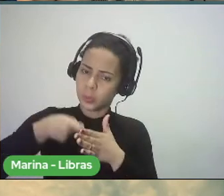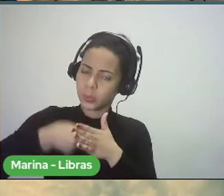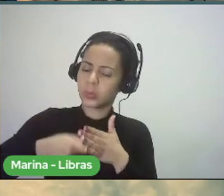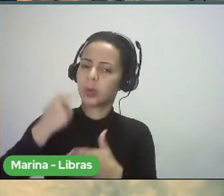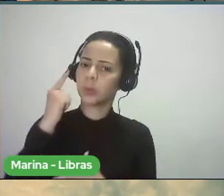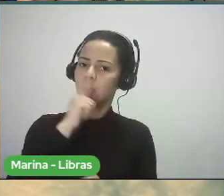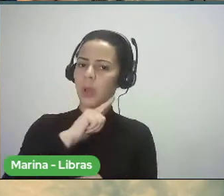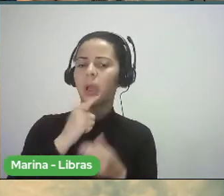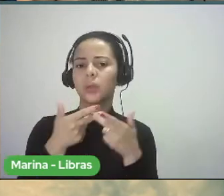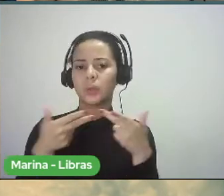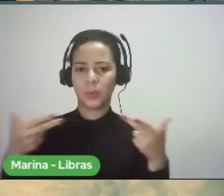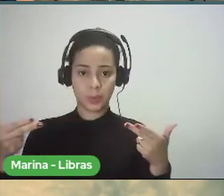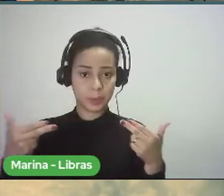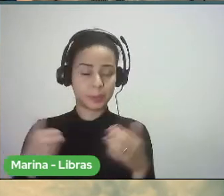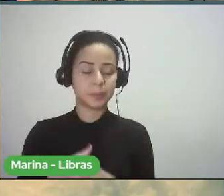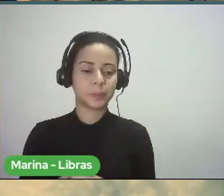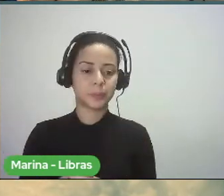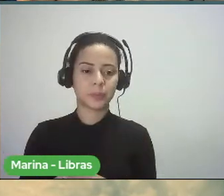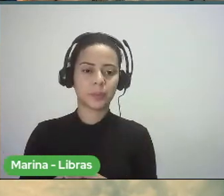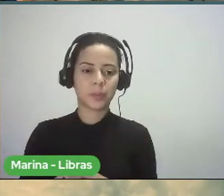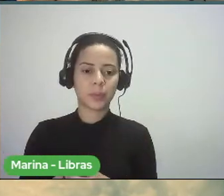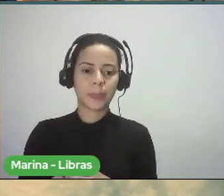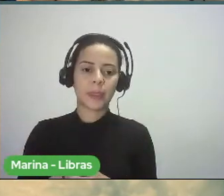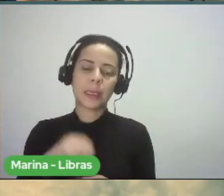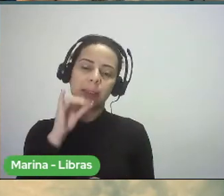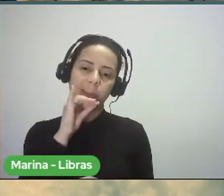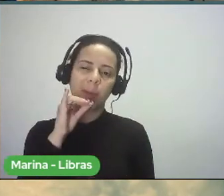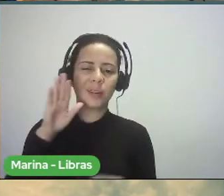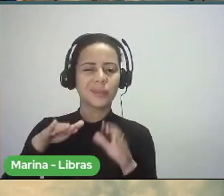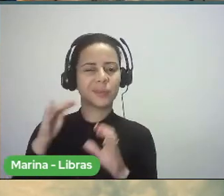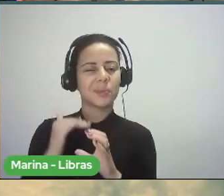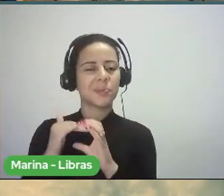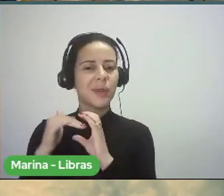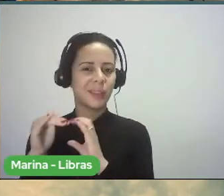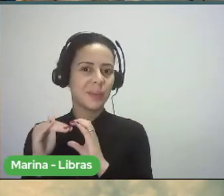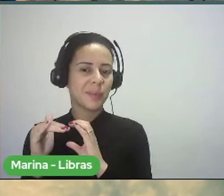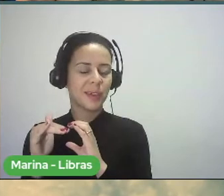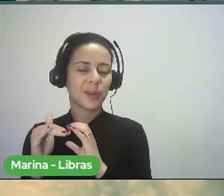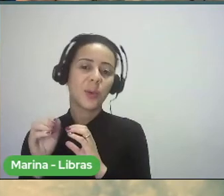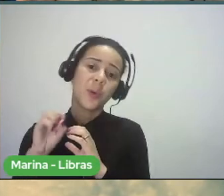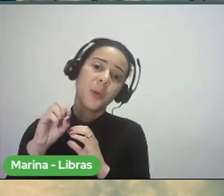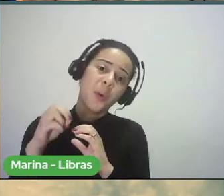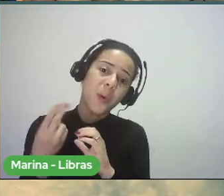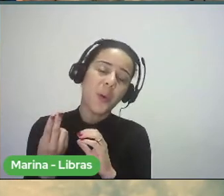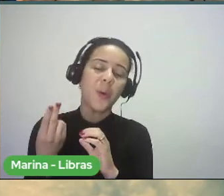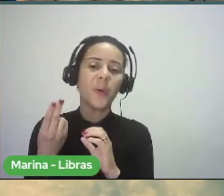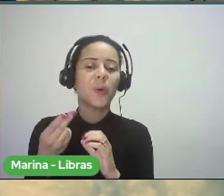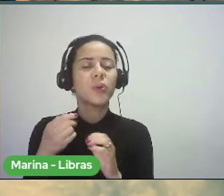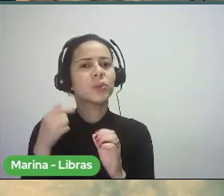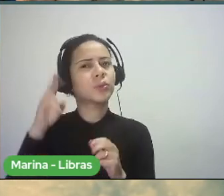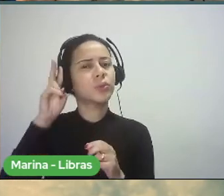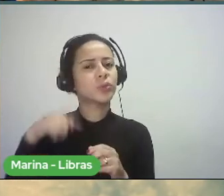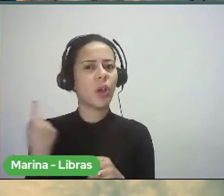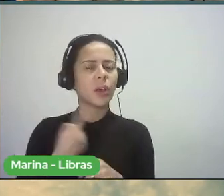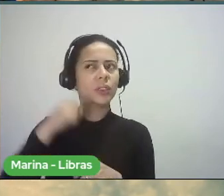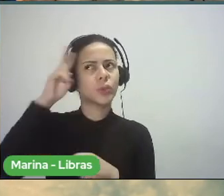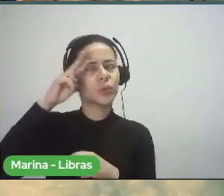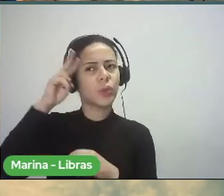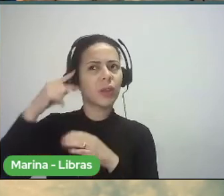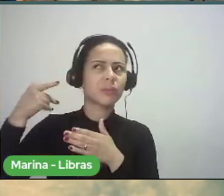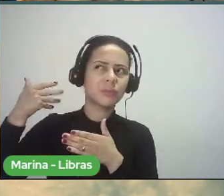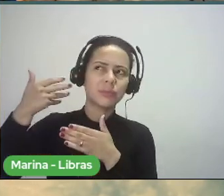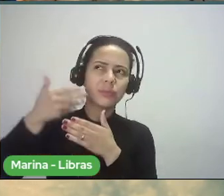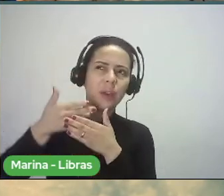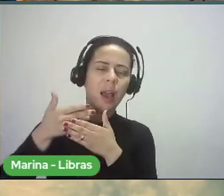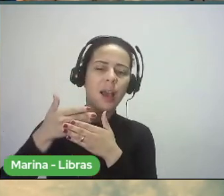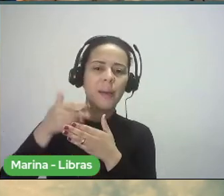bastante celebratório se tanto quanto a gente não e-mail digam lá e quando a gente faz uma retrospectiva de lições aprendidas e isso acaba fazendo um fechamento